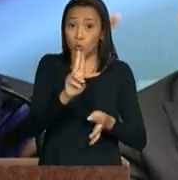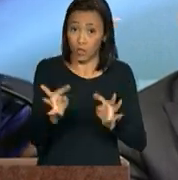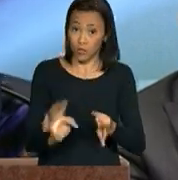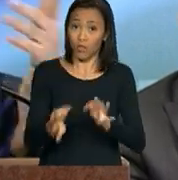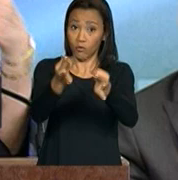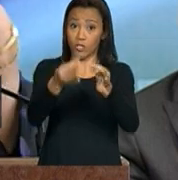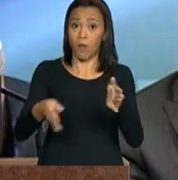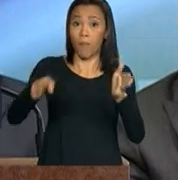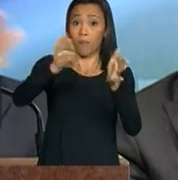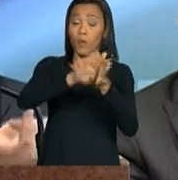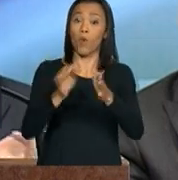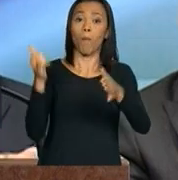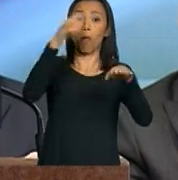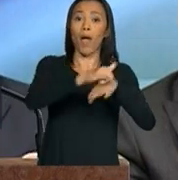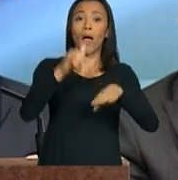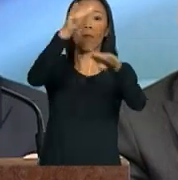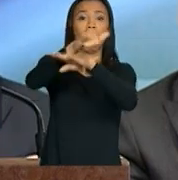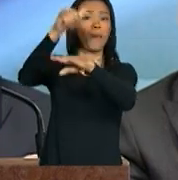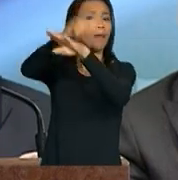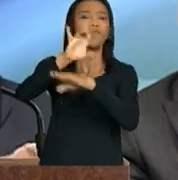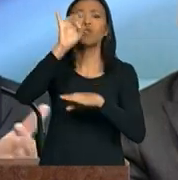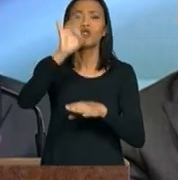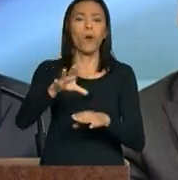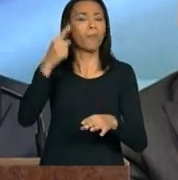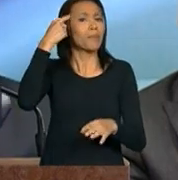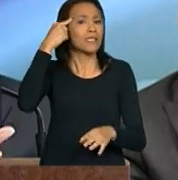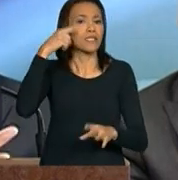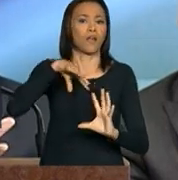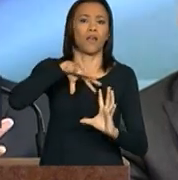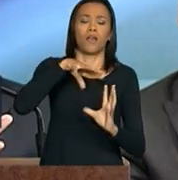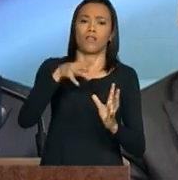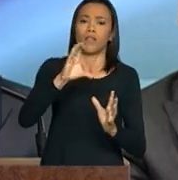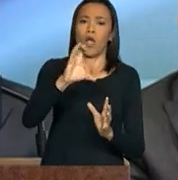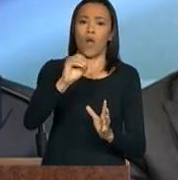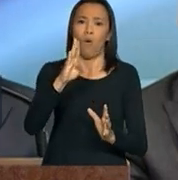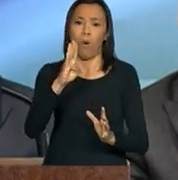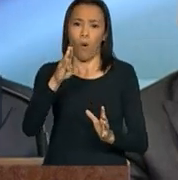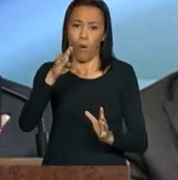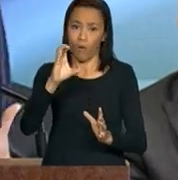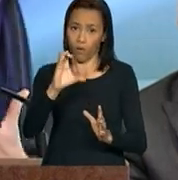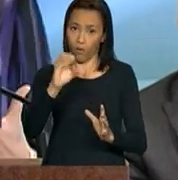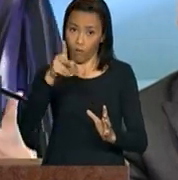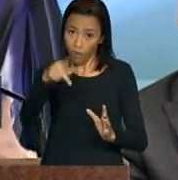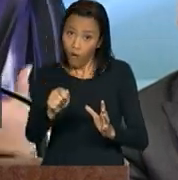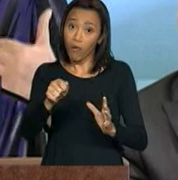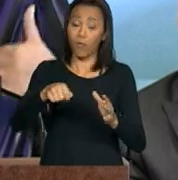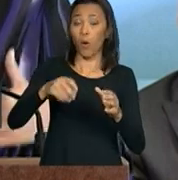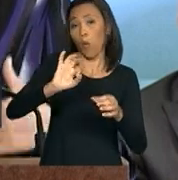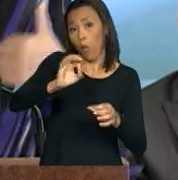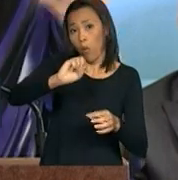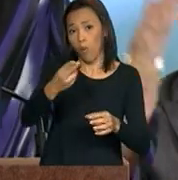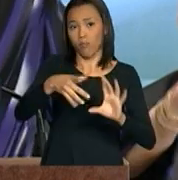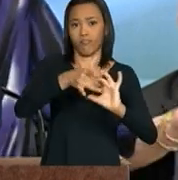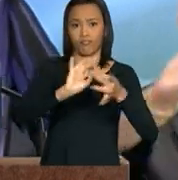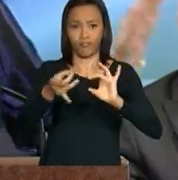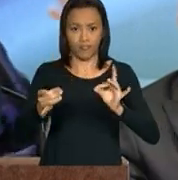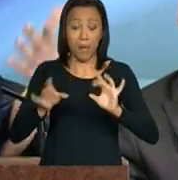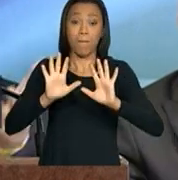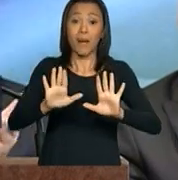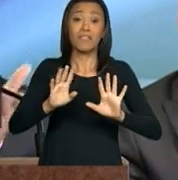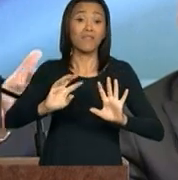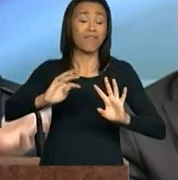paraas Olimpíadas Mas não é para Copa e as Olimpíadas fundamentalmente é pelo fato milhões de